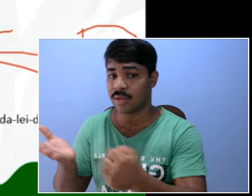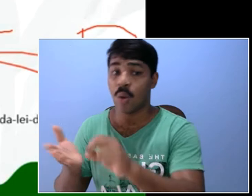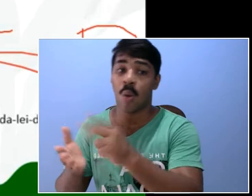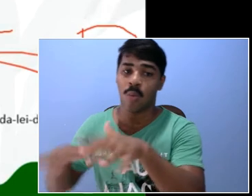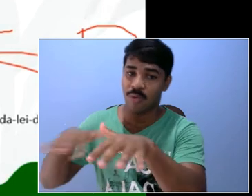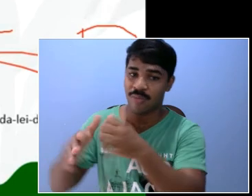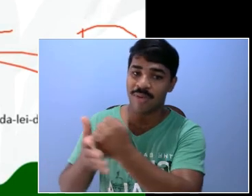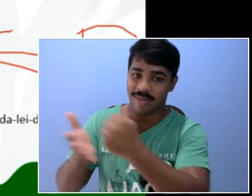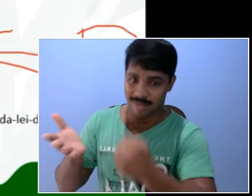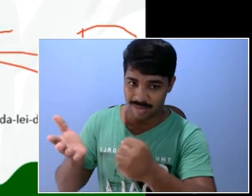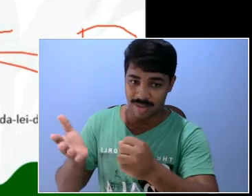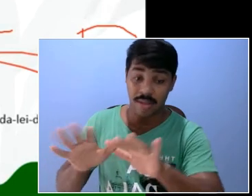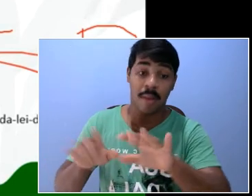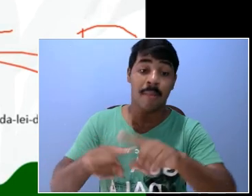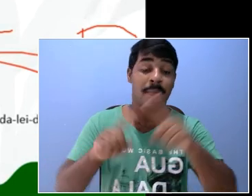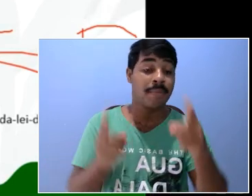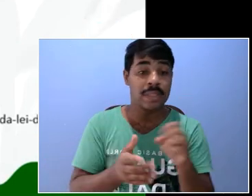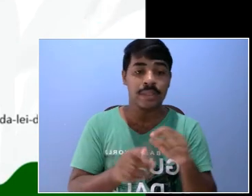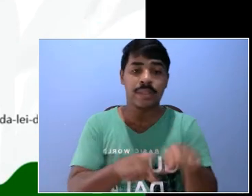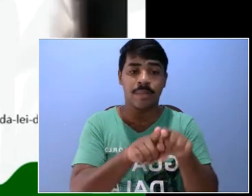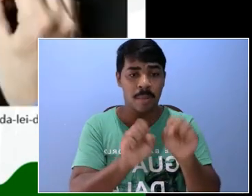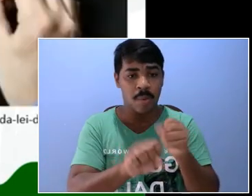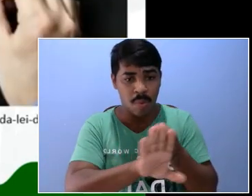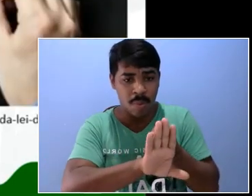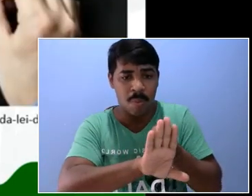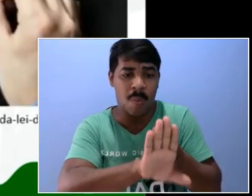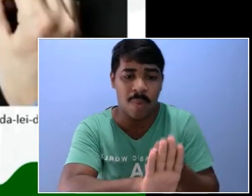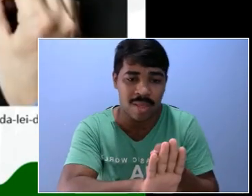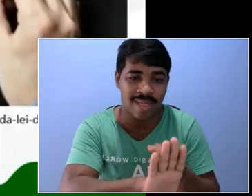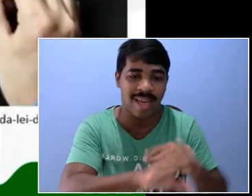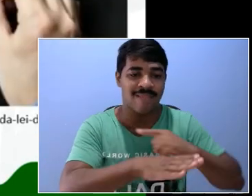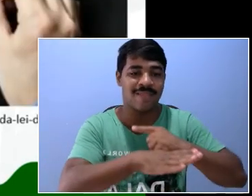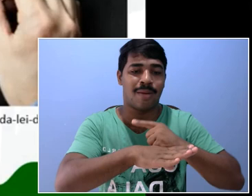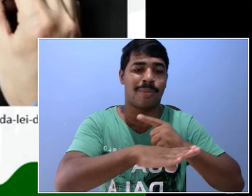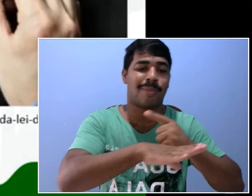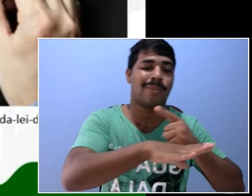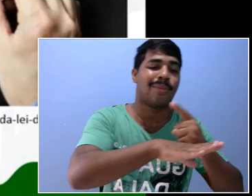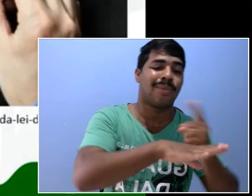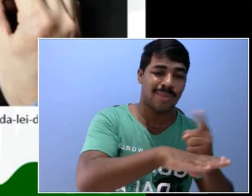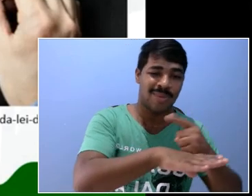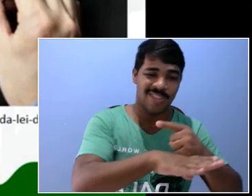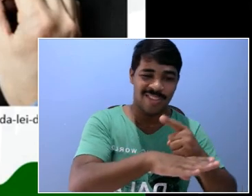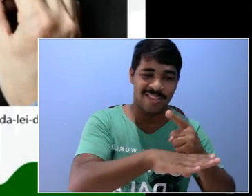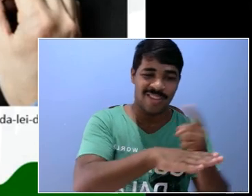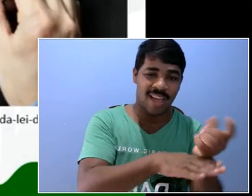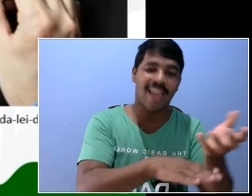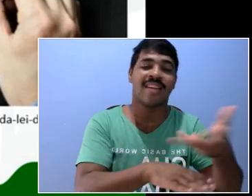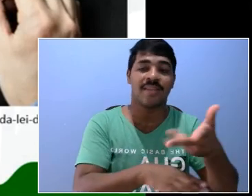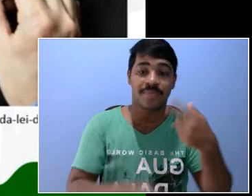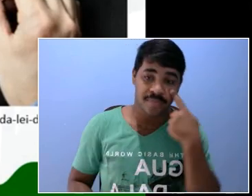Tá? Então, olha só, vamos ver aqui de outra forma, meus amados. Ó, aqui nós temos a fórmula força é igual a massa